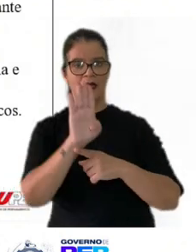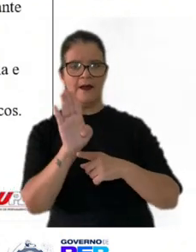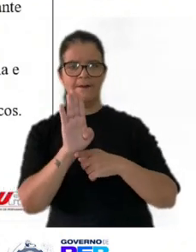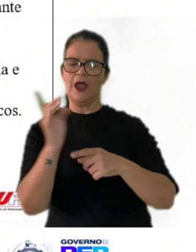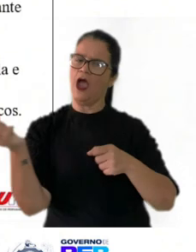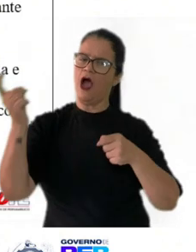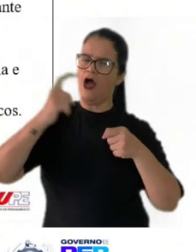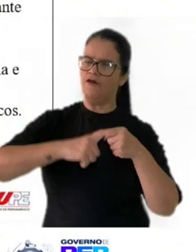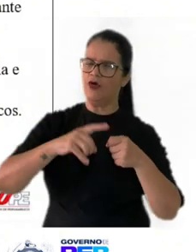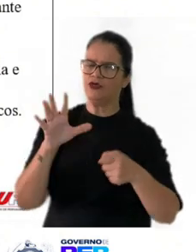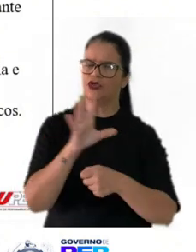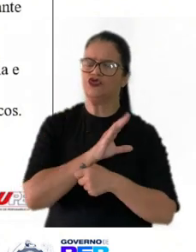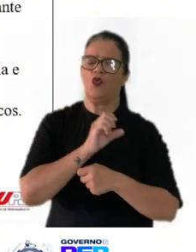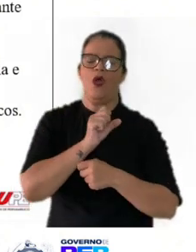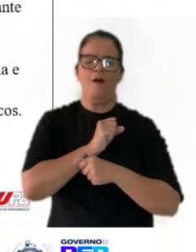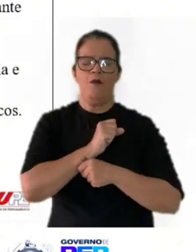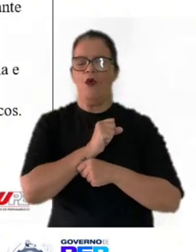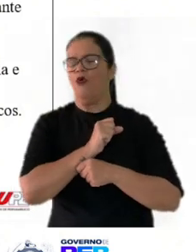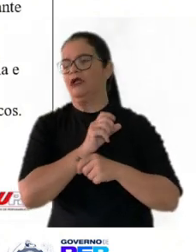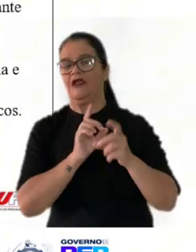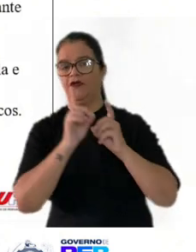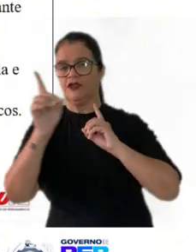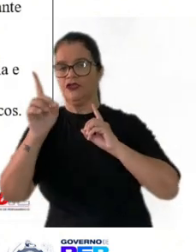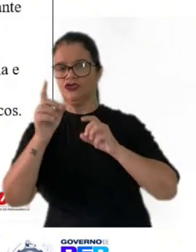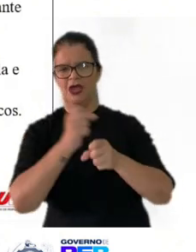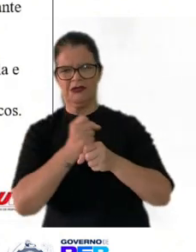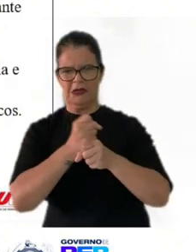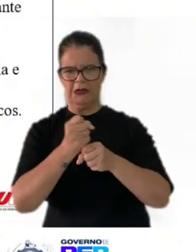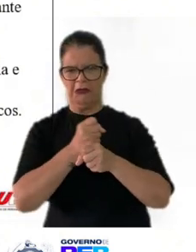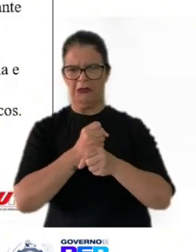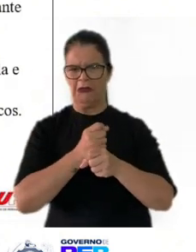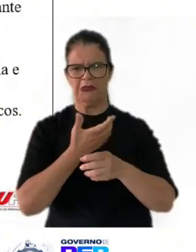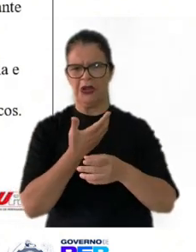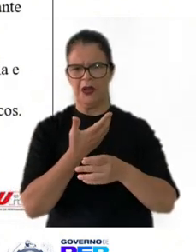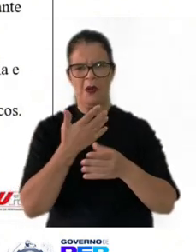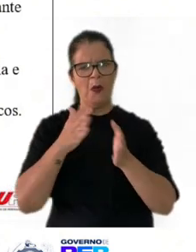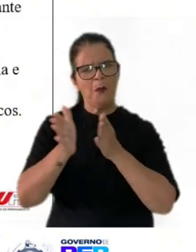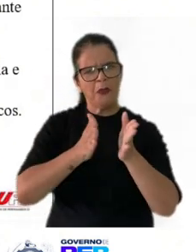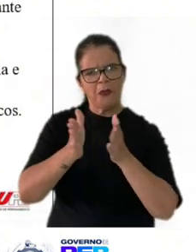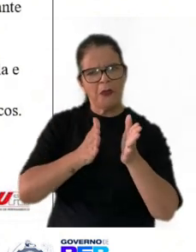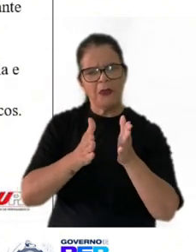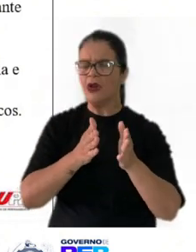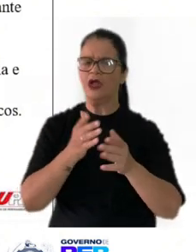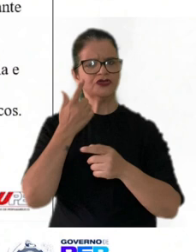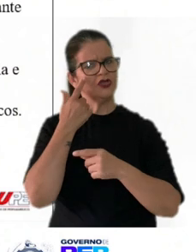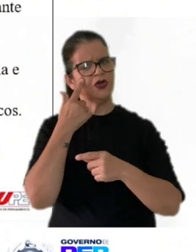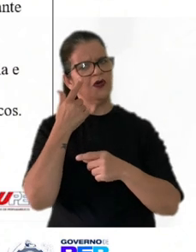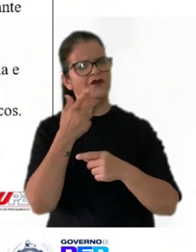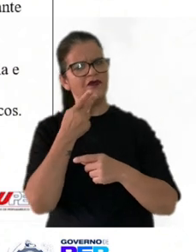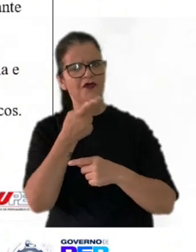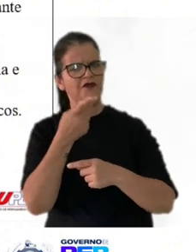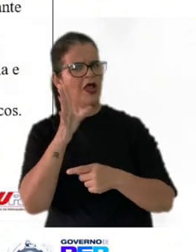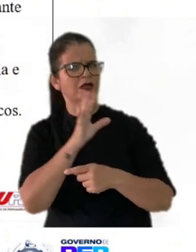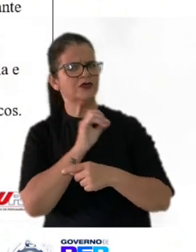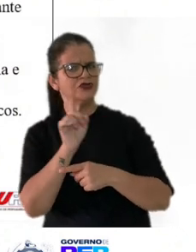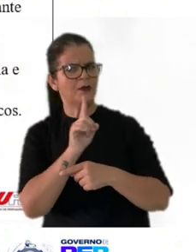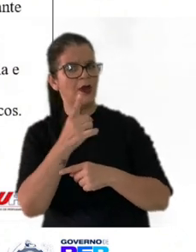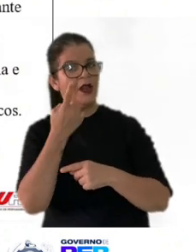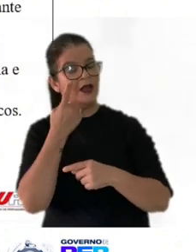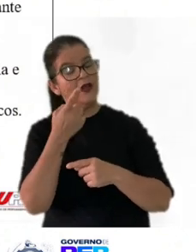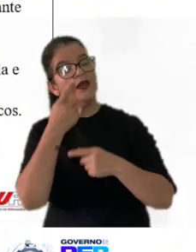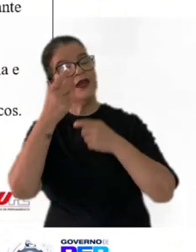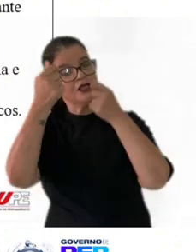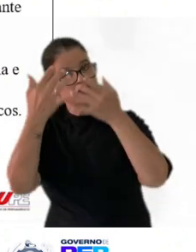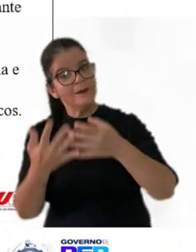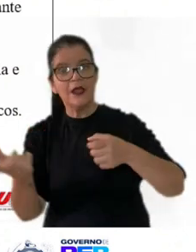um grande amor que estava distante há um longo tempo também não né a gente não viu aqui ele falando de amor ele fala de voltar para casa mas ele